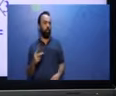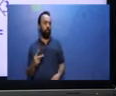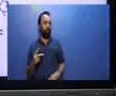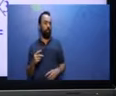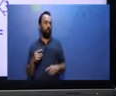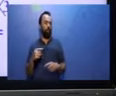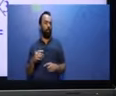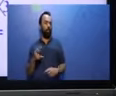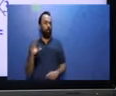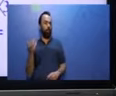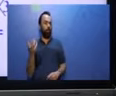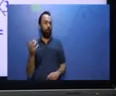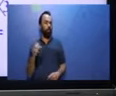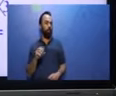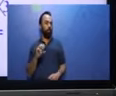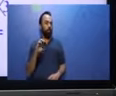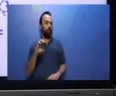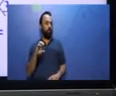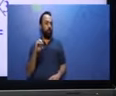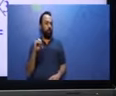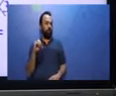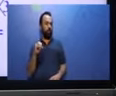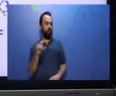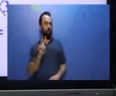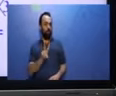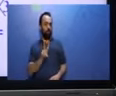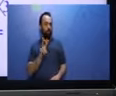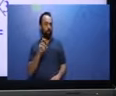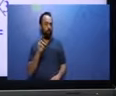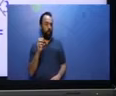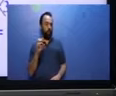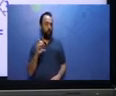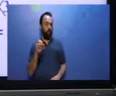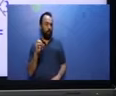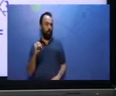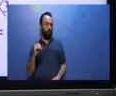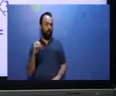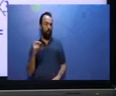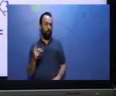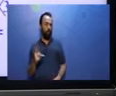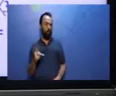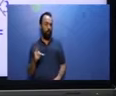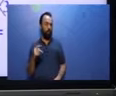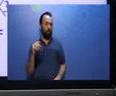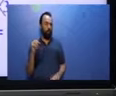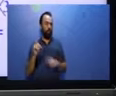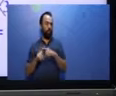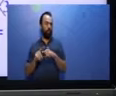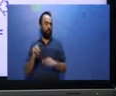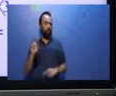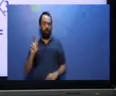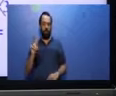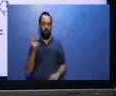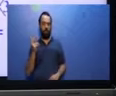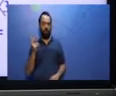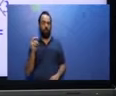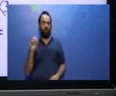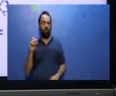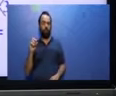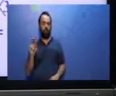gás carbônico co2 + água h2oh na contagem dos produtos nós podemos